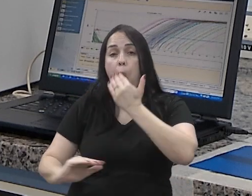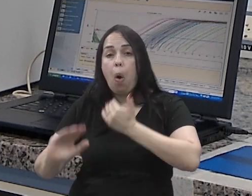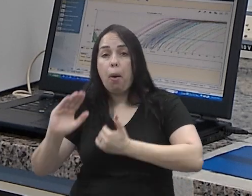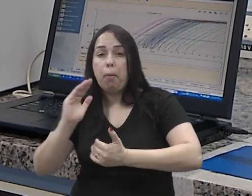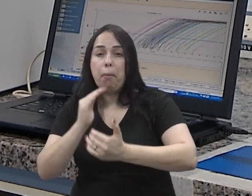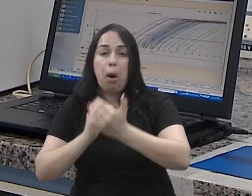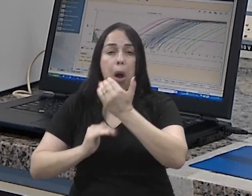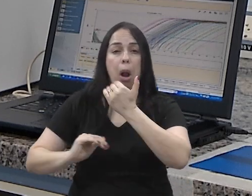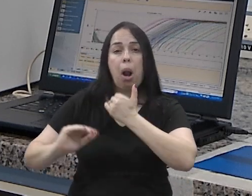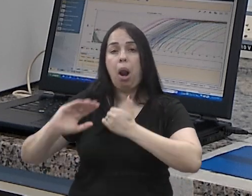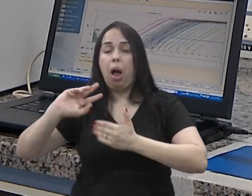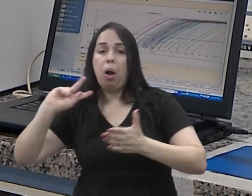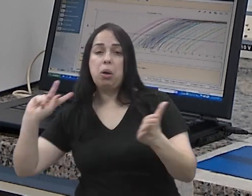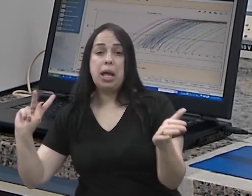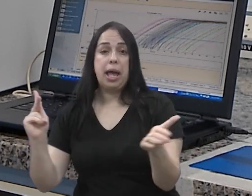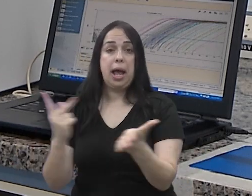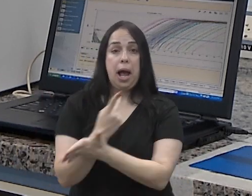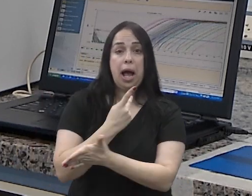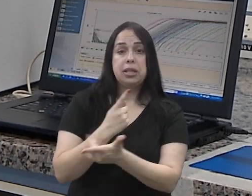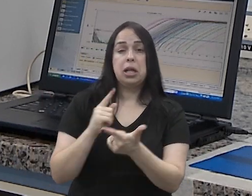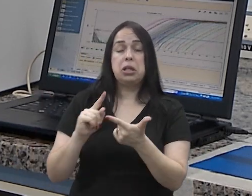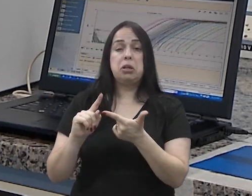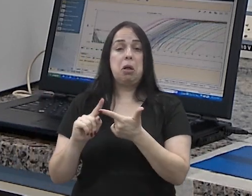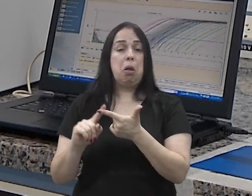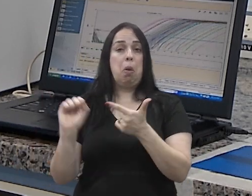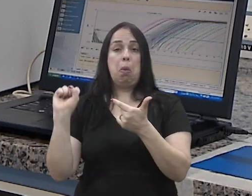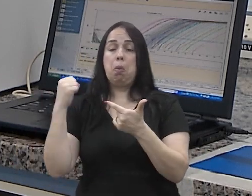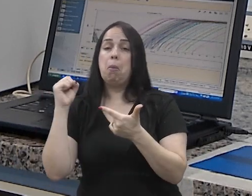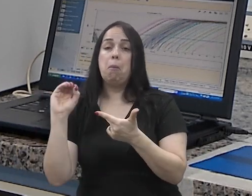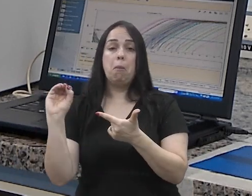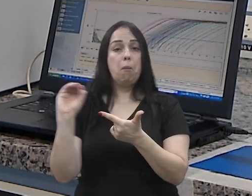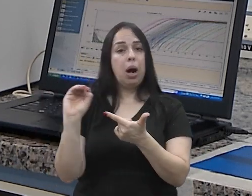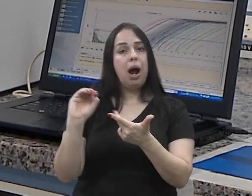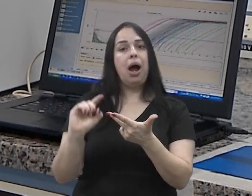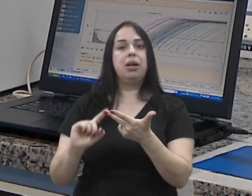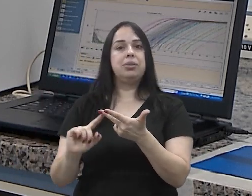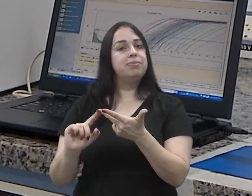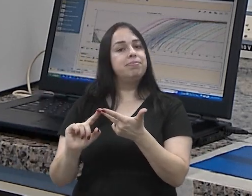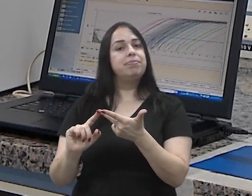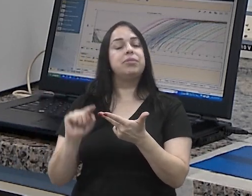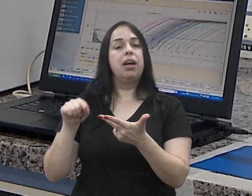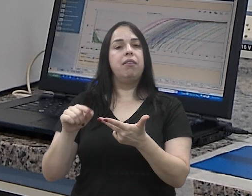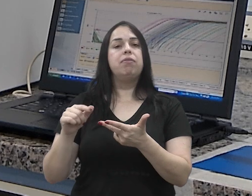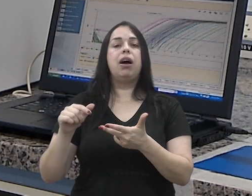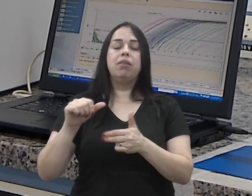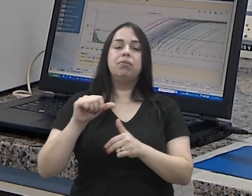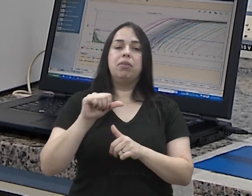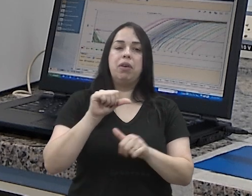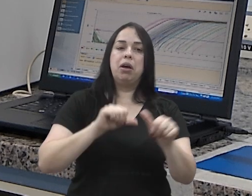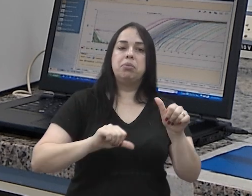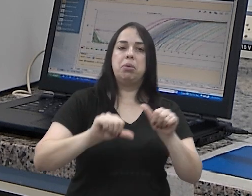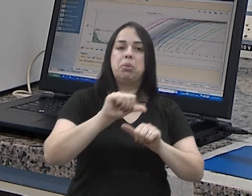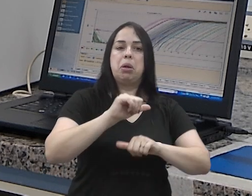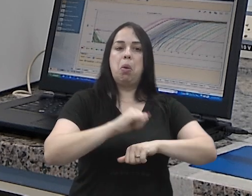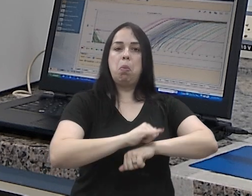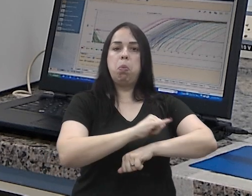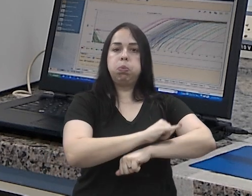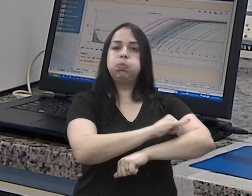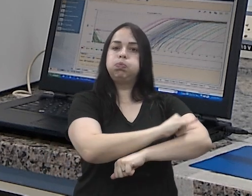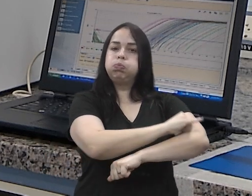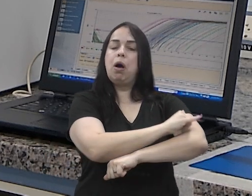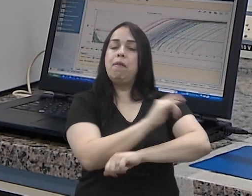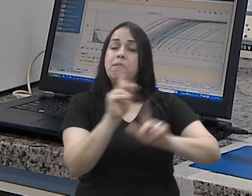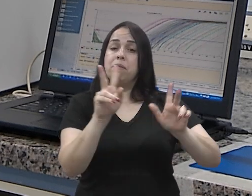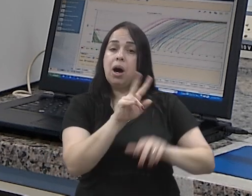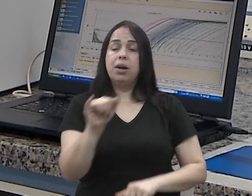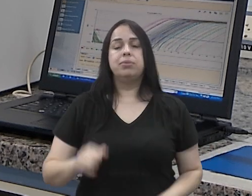vida que, enfim, não é adequado, ela se alimenta de forma errada, é sedentária, ela vai também ser obesa, não